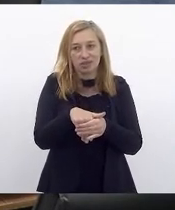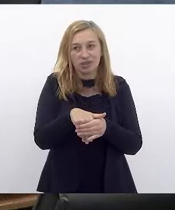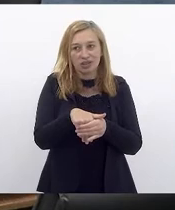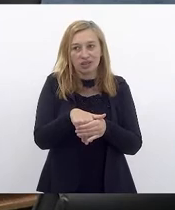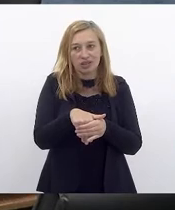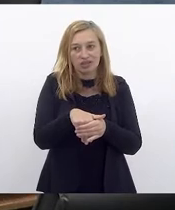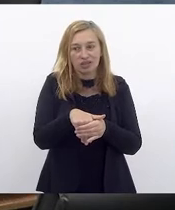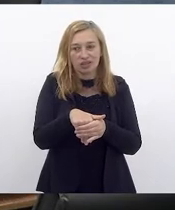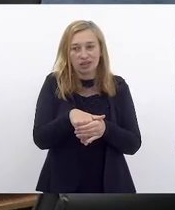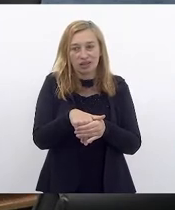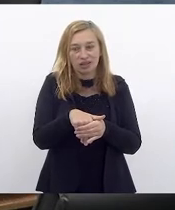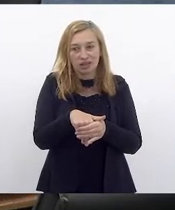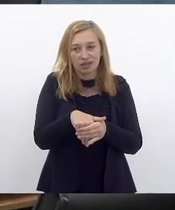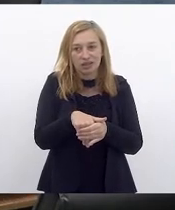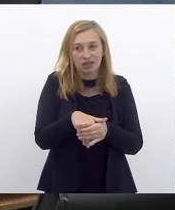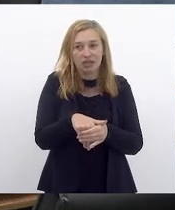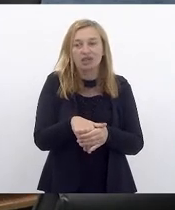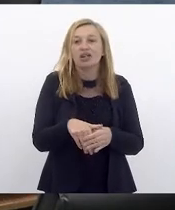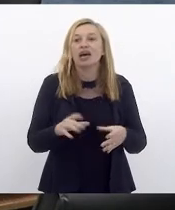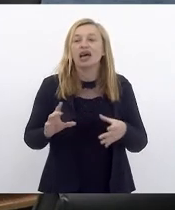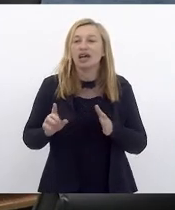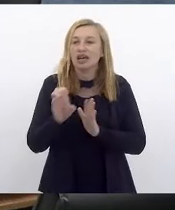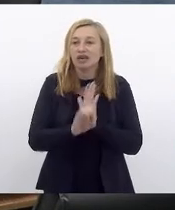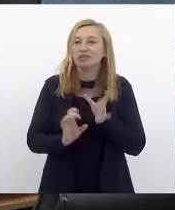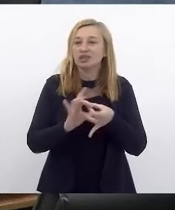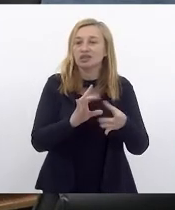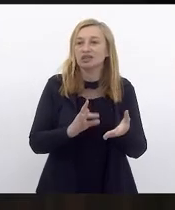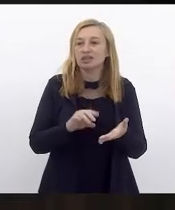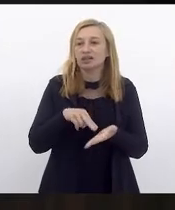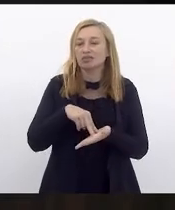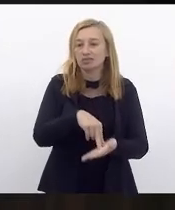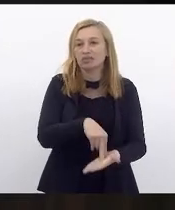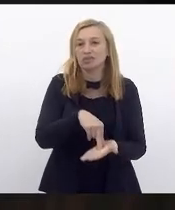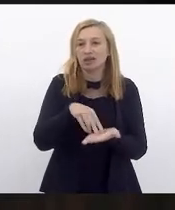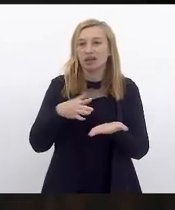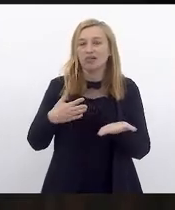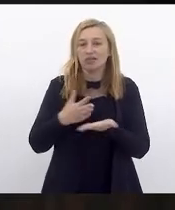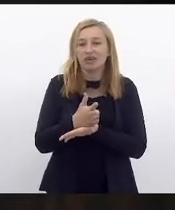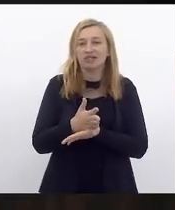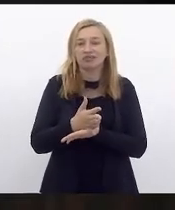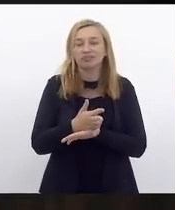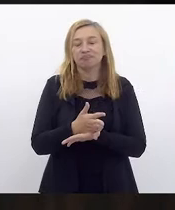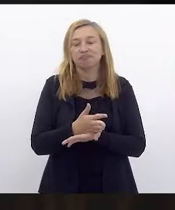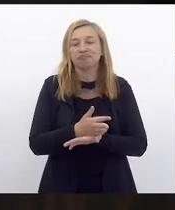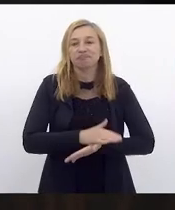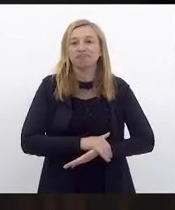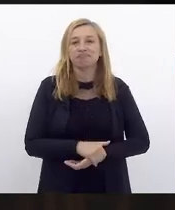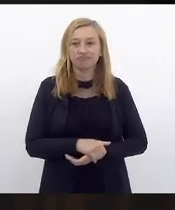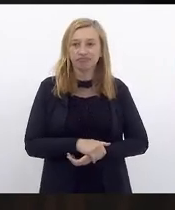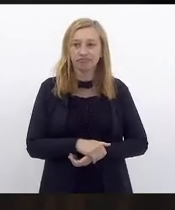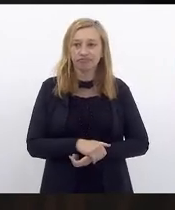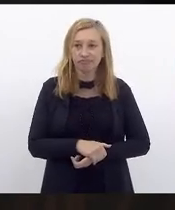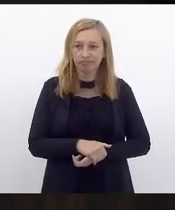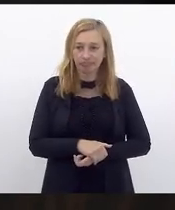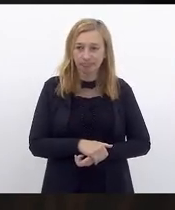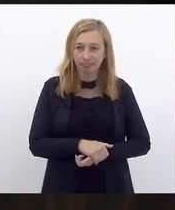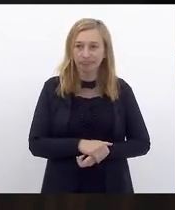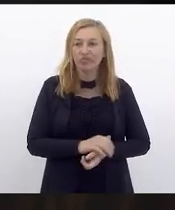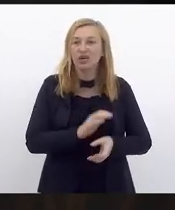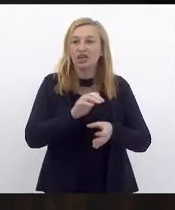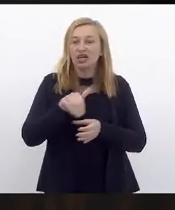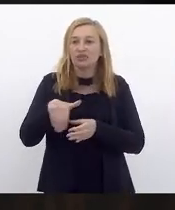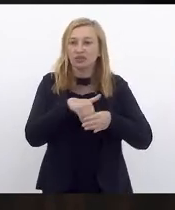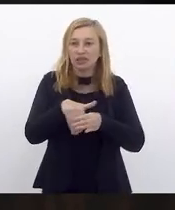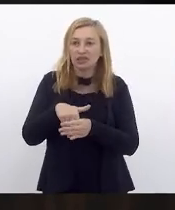Em votação, emenda de redação. Os senhores que aprovam, permaneçam como estão. Aprovado. Em votação,